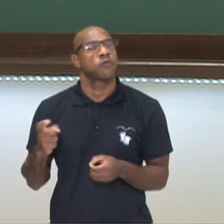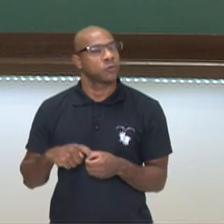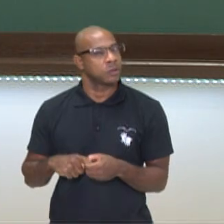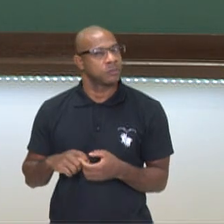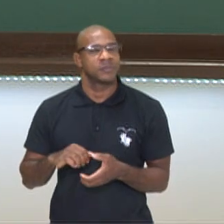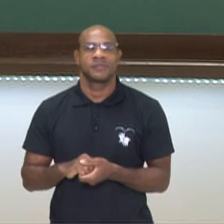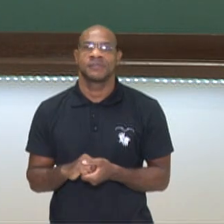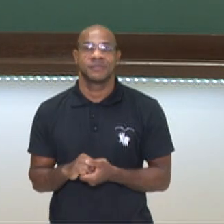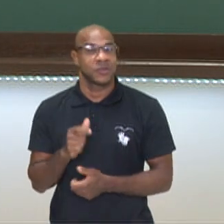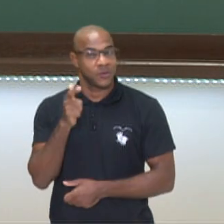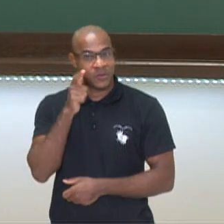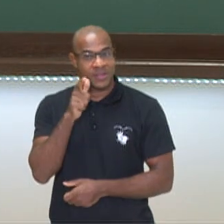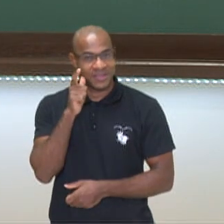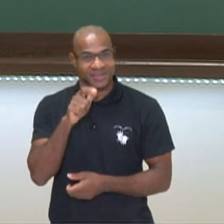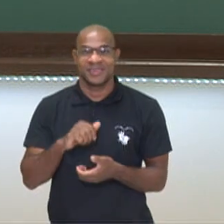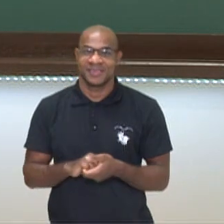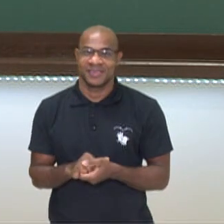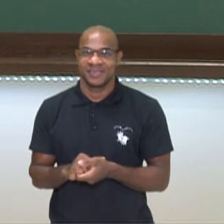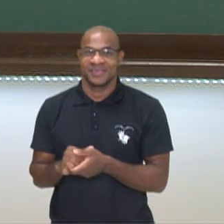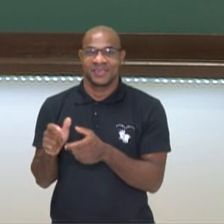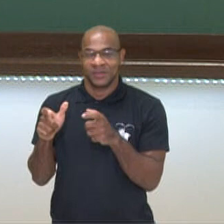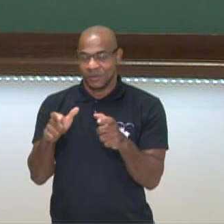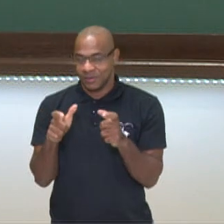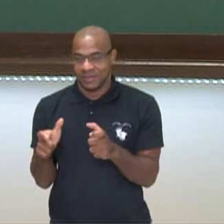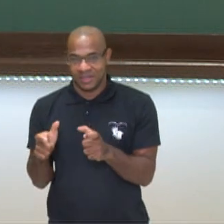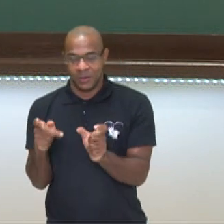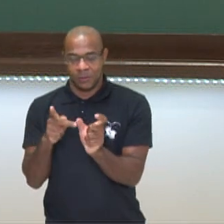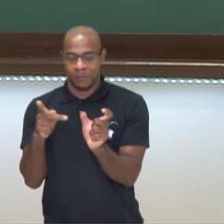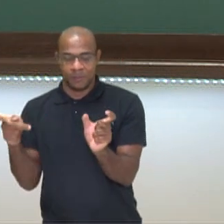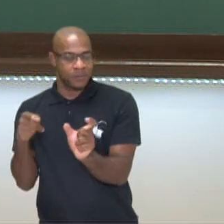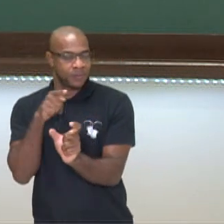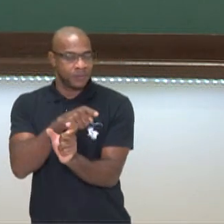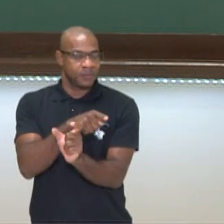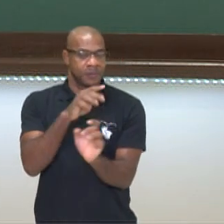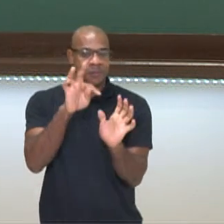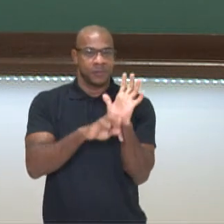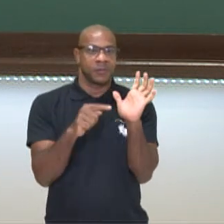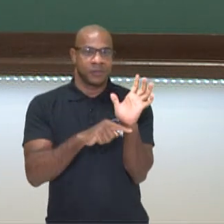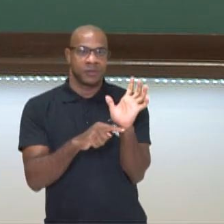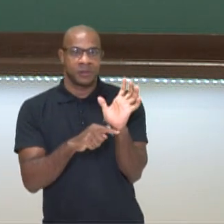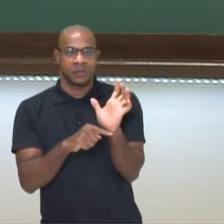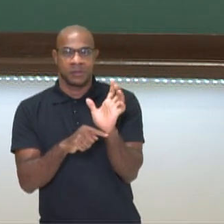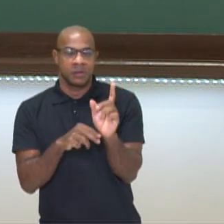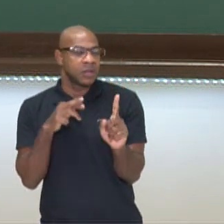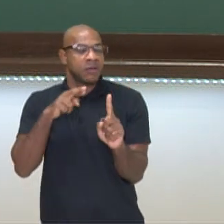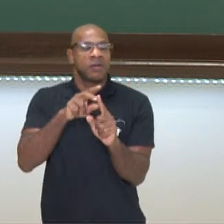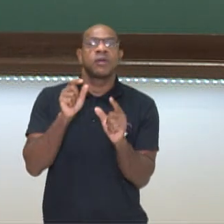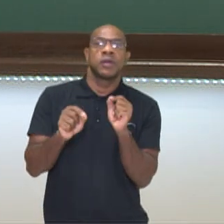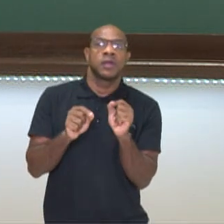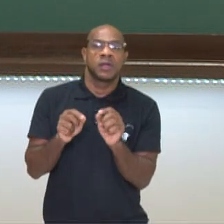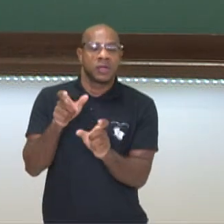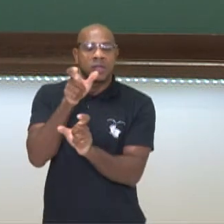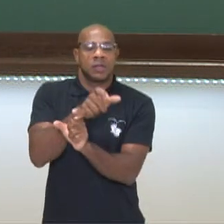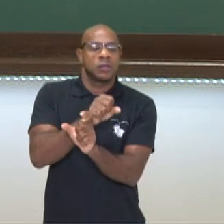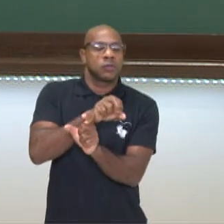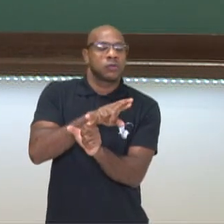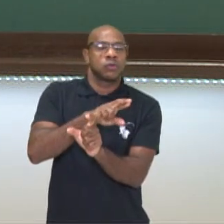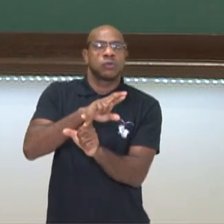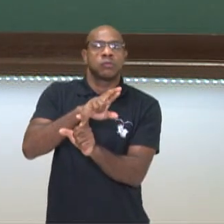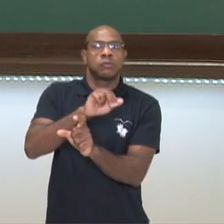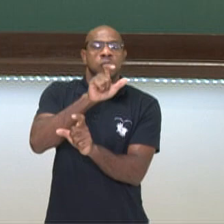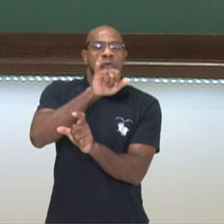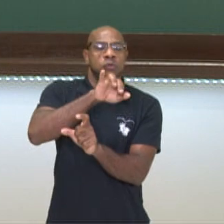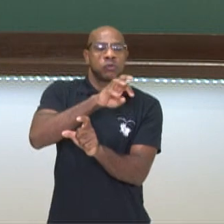Voltamos. Conseguiu encontrar, localizar os predicativos e a quem ele se refere? Ao sujeito, a um objeto?